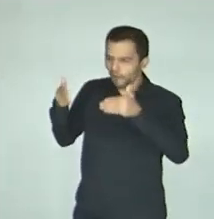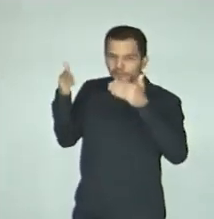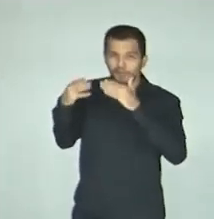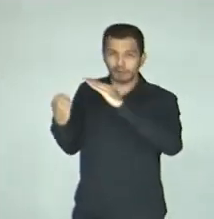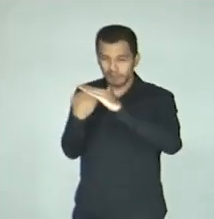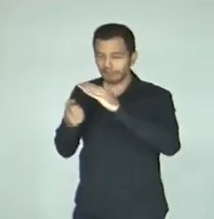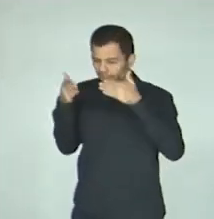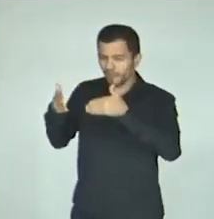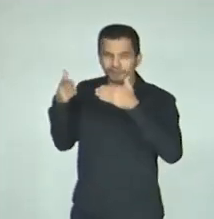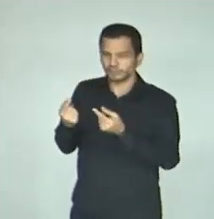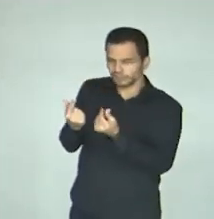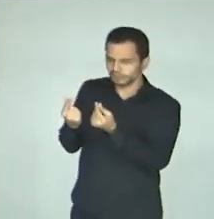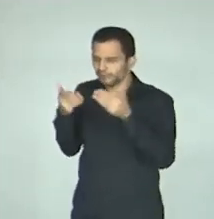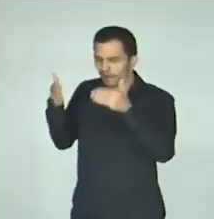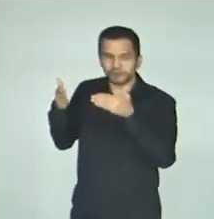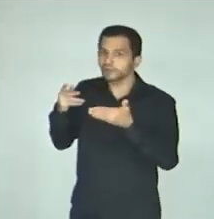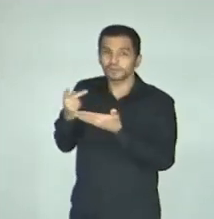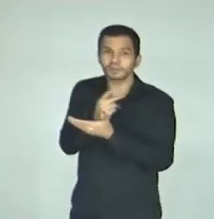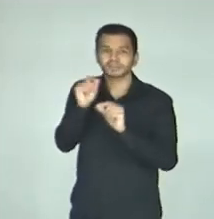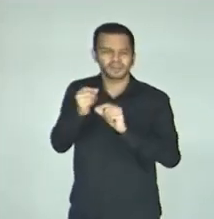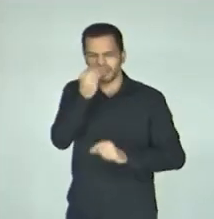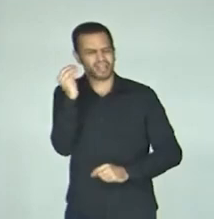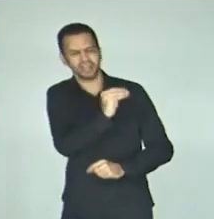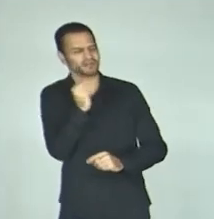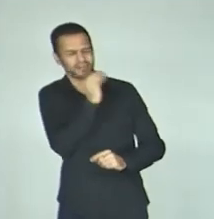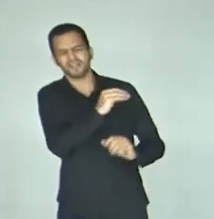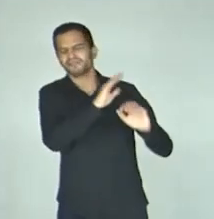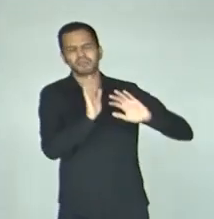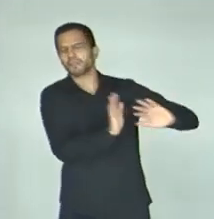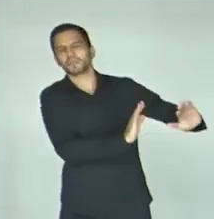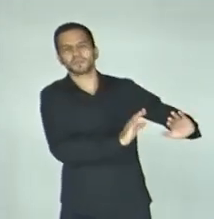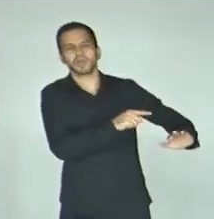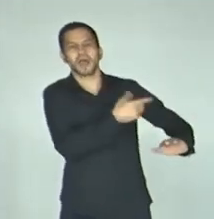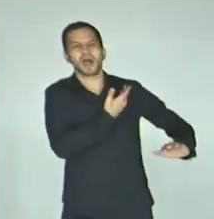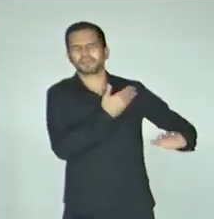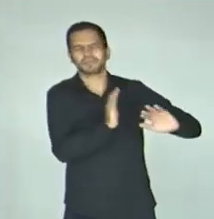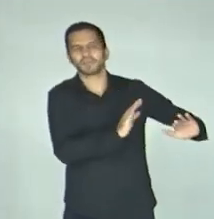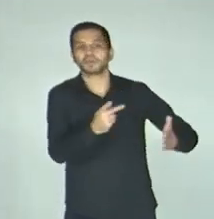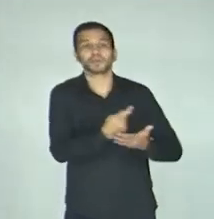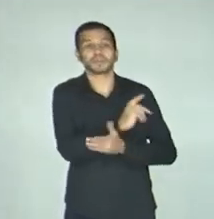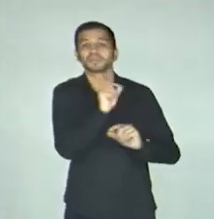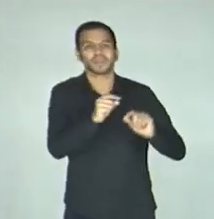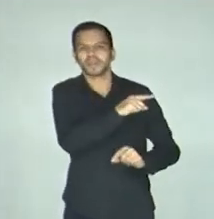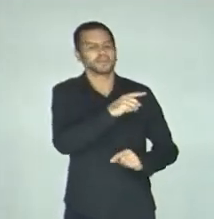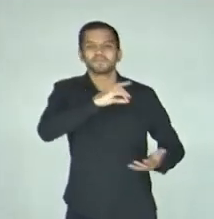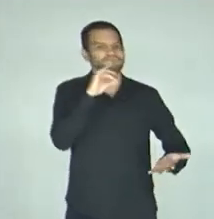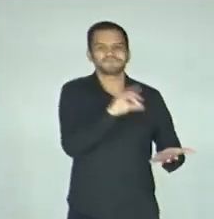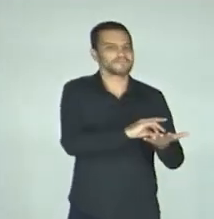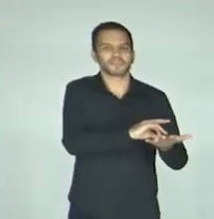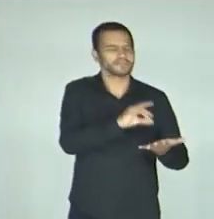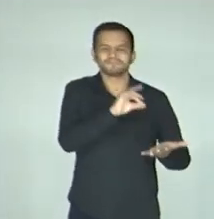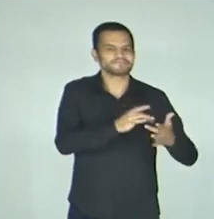a amizade de alguém e seria o único ombro sincero para gente chorar e a única